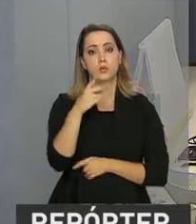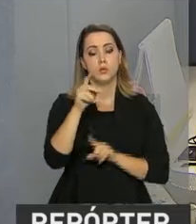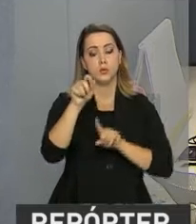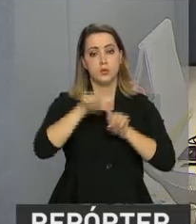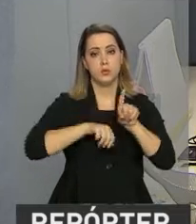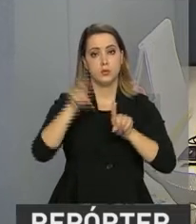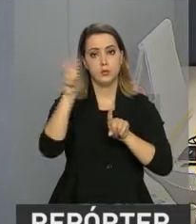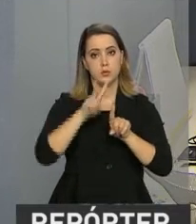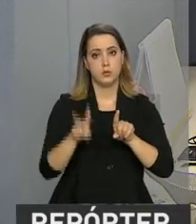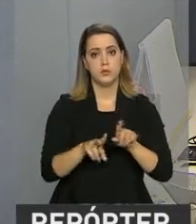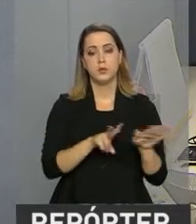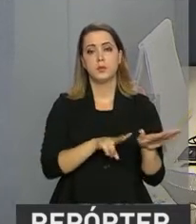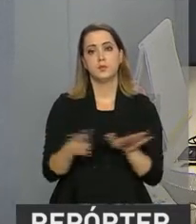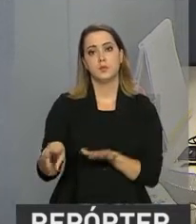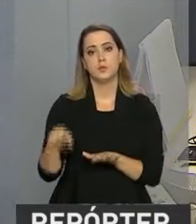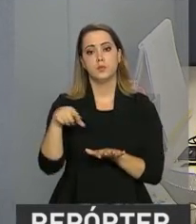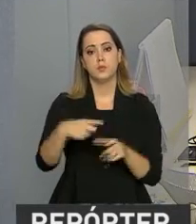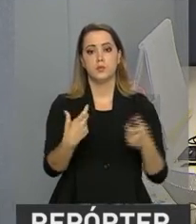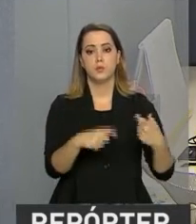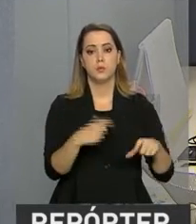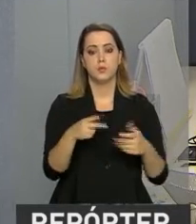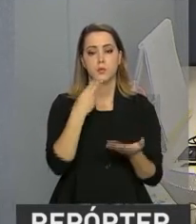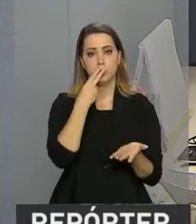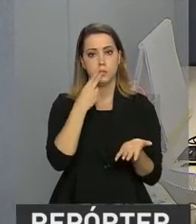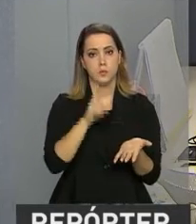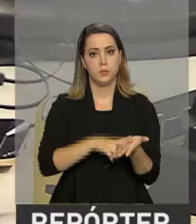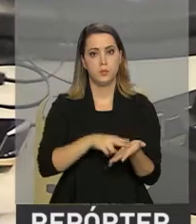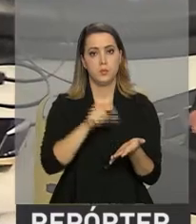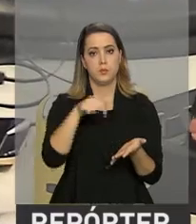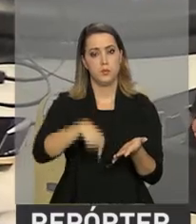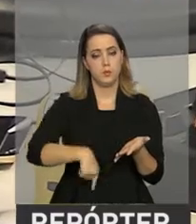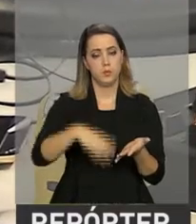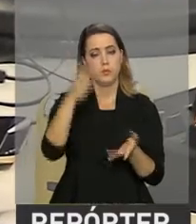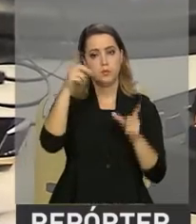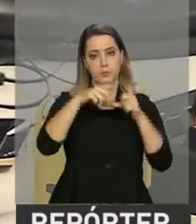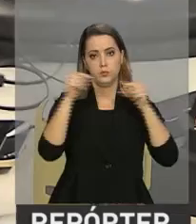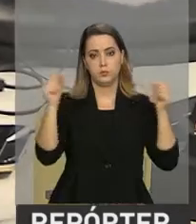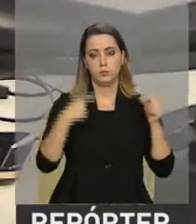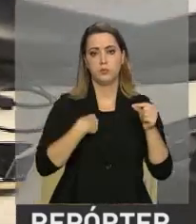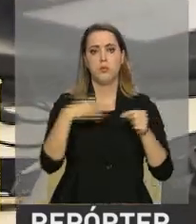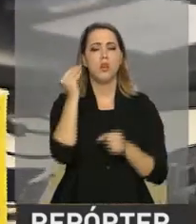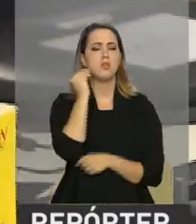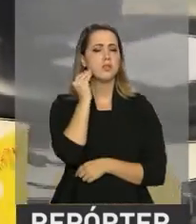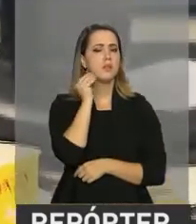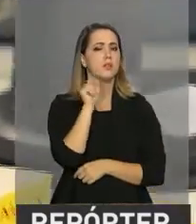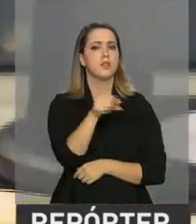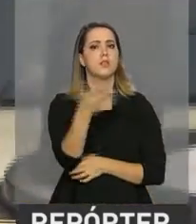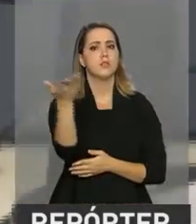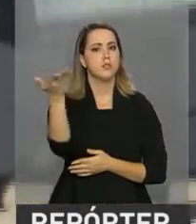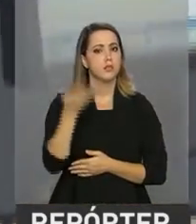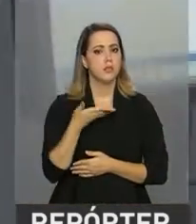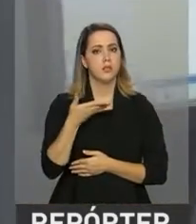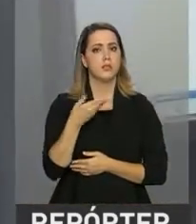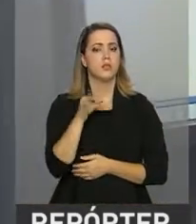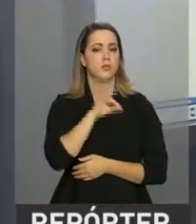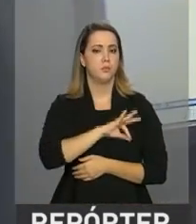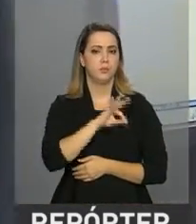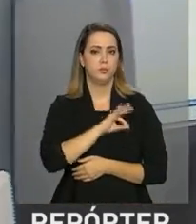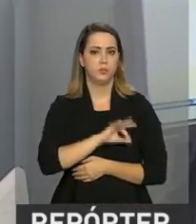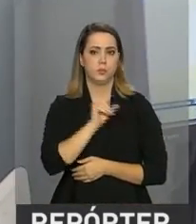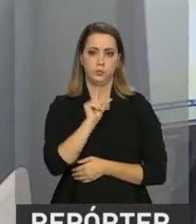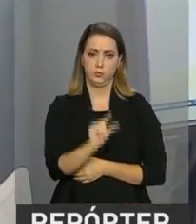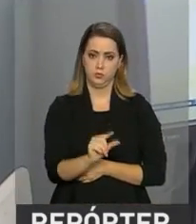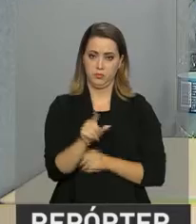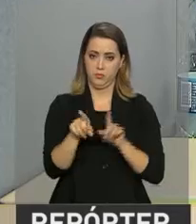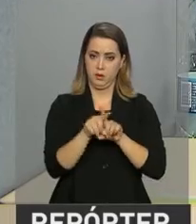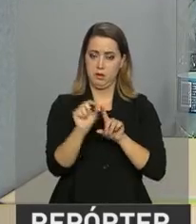na sede administrativa dos correios em brasília além da experiência ela recebe uma ajuda de custo a